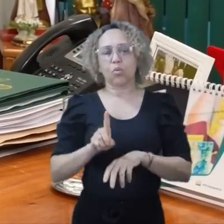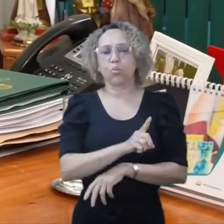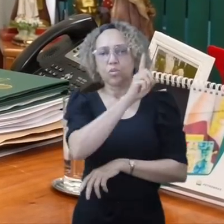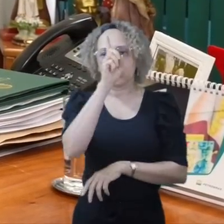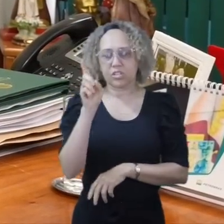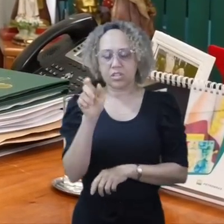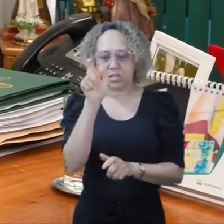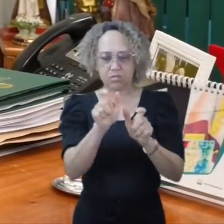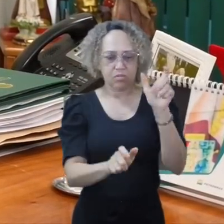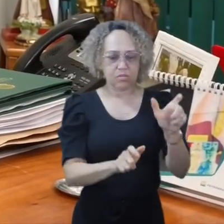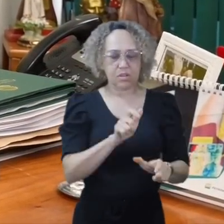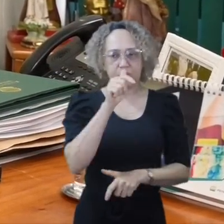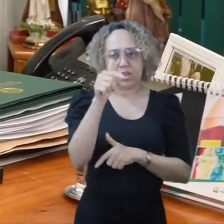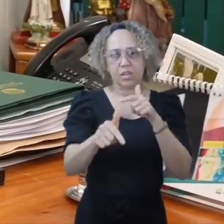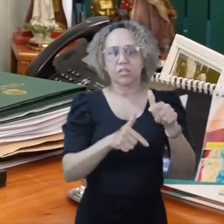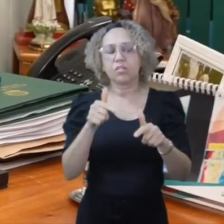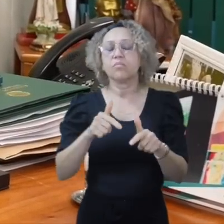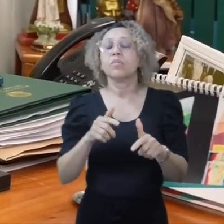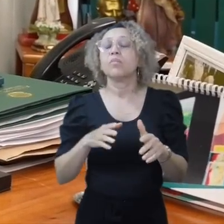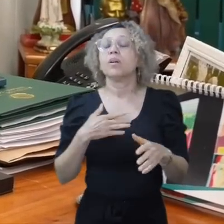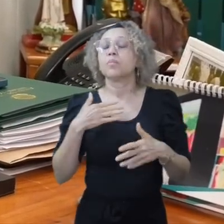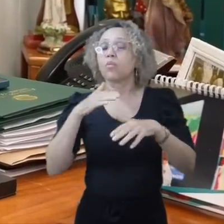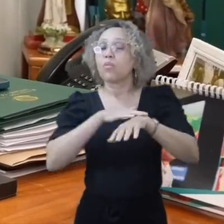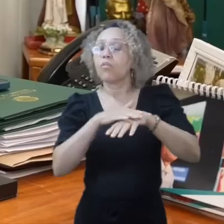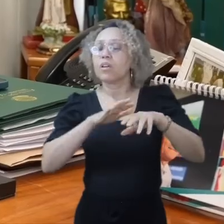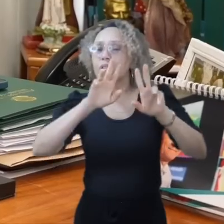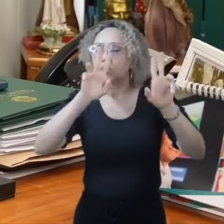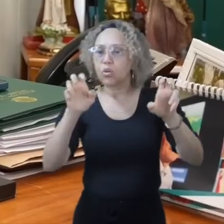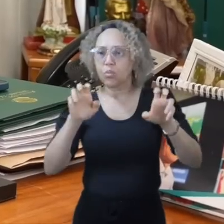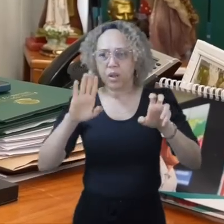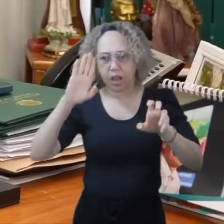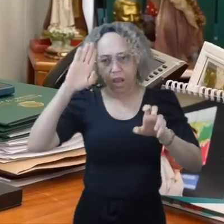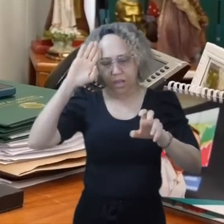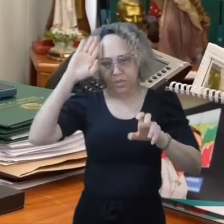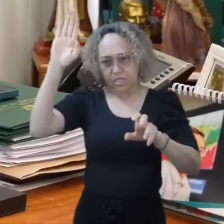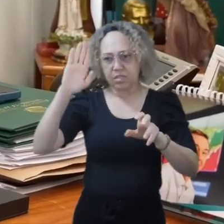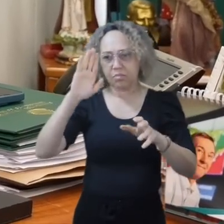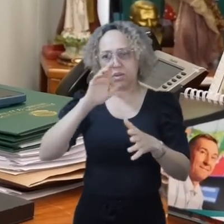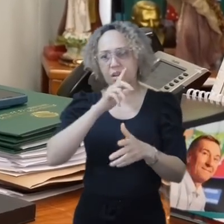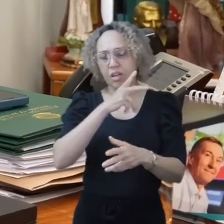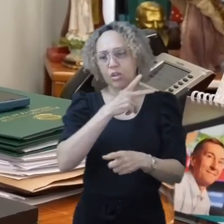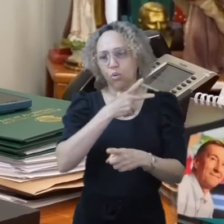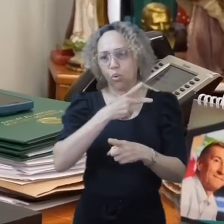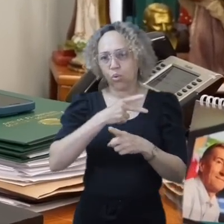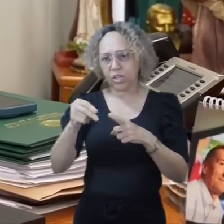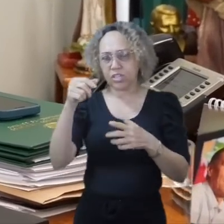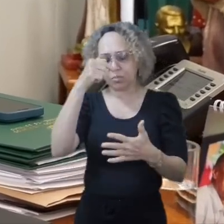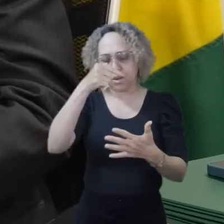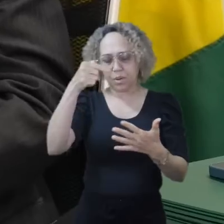pouquinho sobre as conquistas, as principais conquistas, especificamente durante esse atual mandato do presidente Lula. Quais são